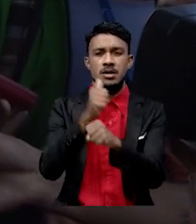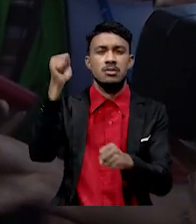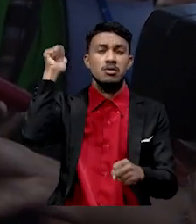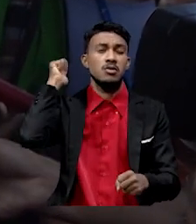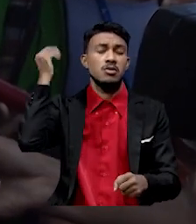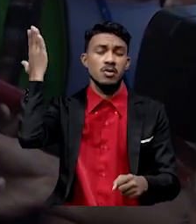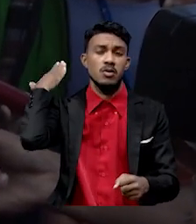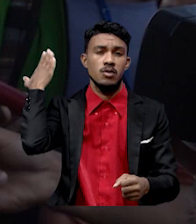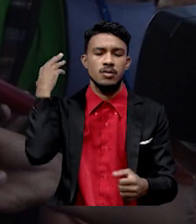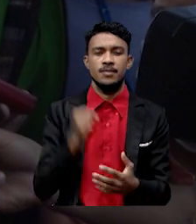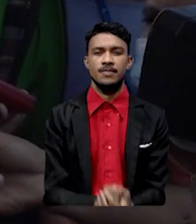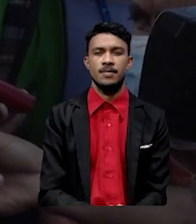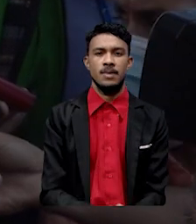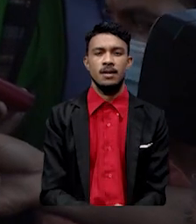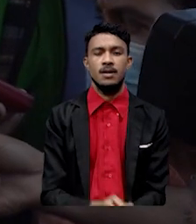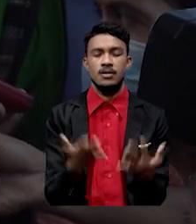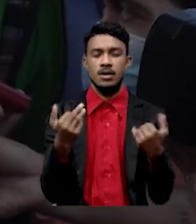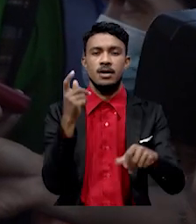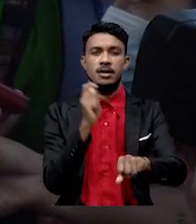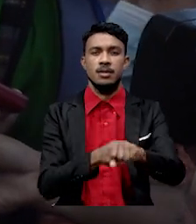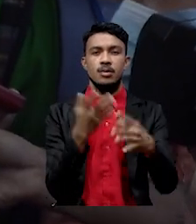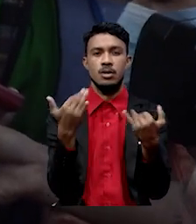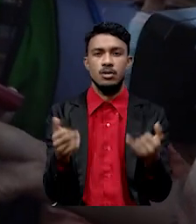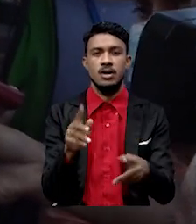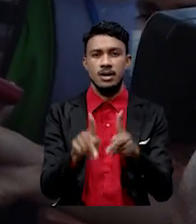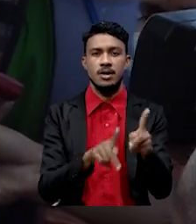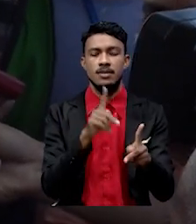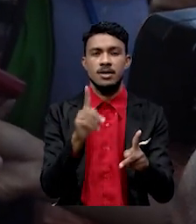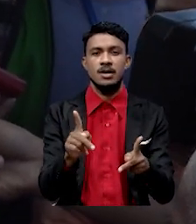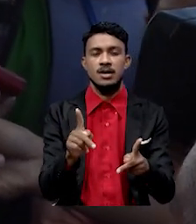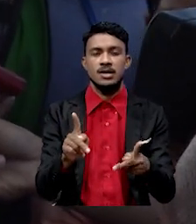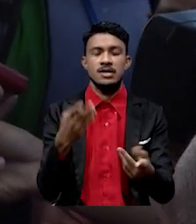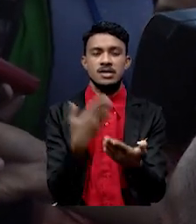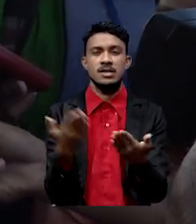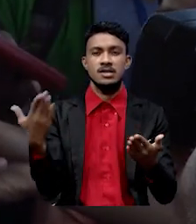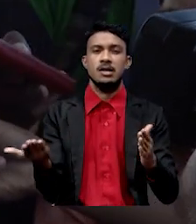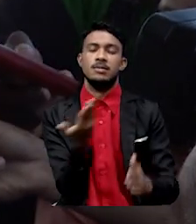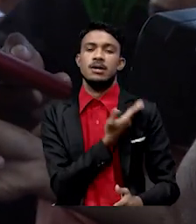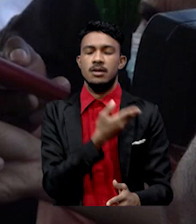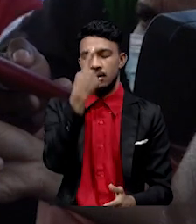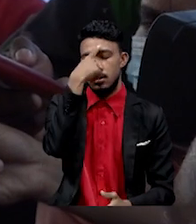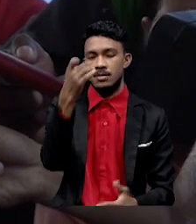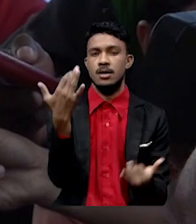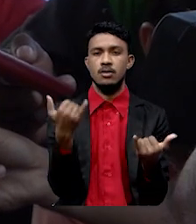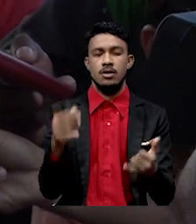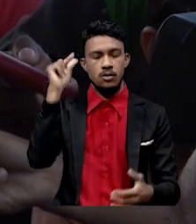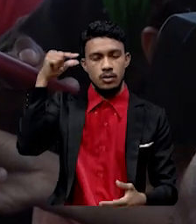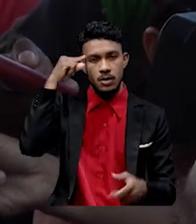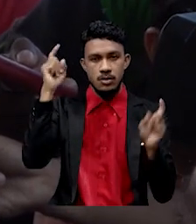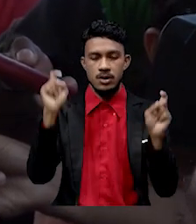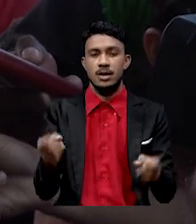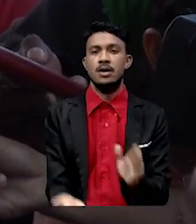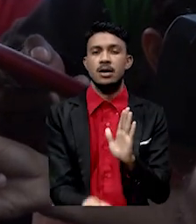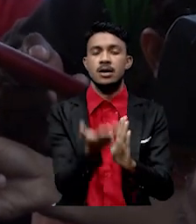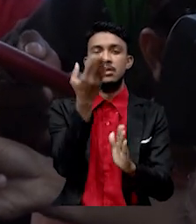kliba ira tempo ira agora tamba inflação sai makas de teves tamba ne maka governo tem que asa salário mínimo